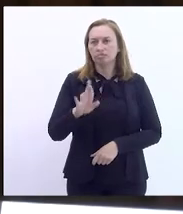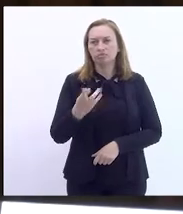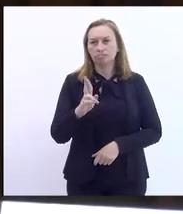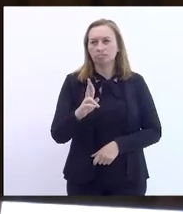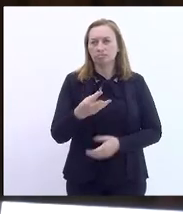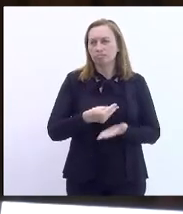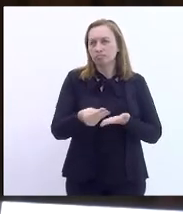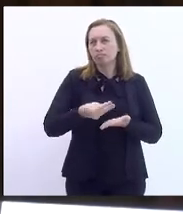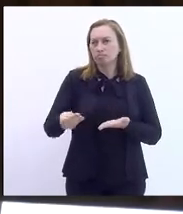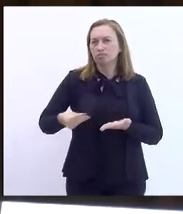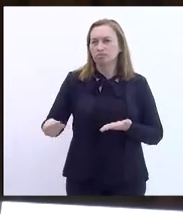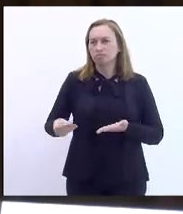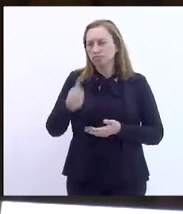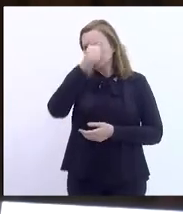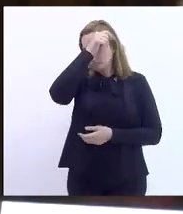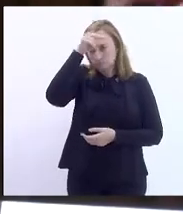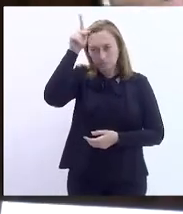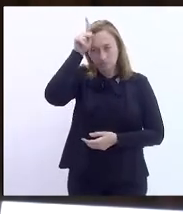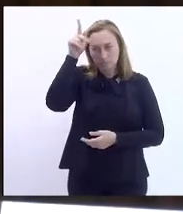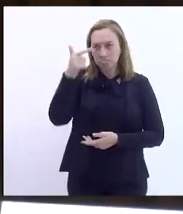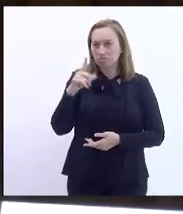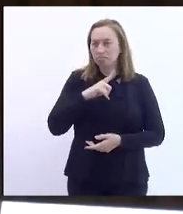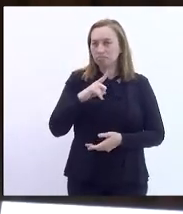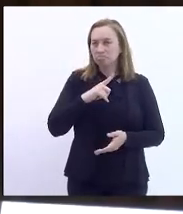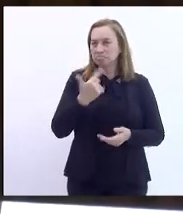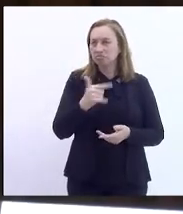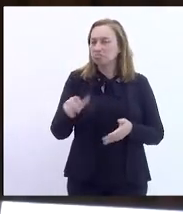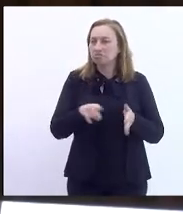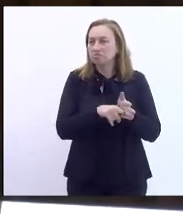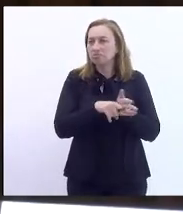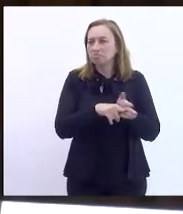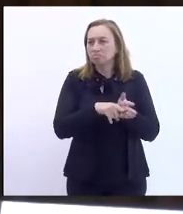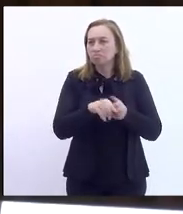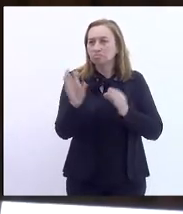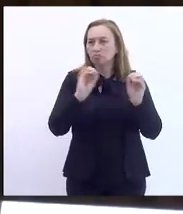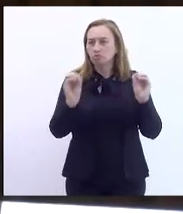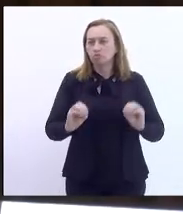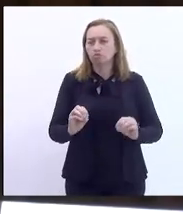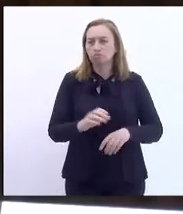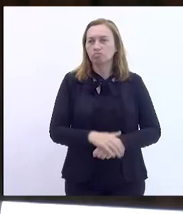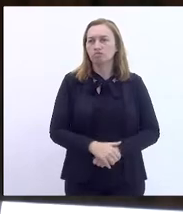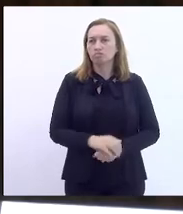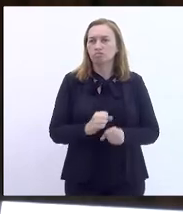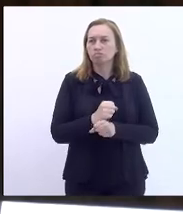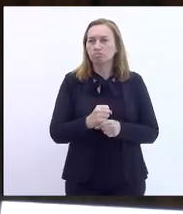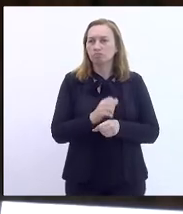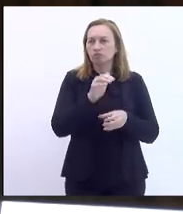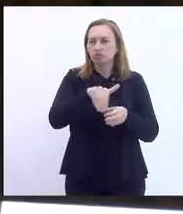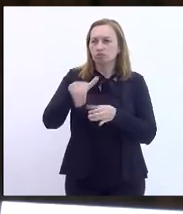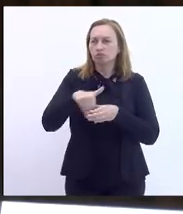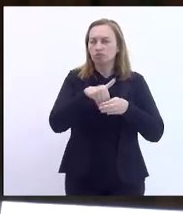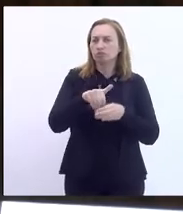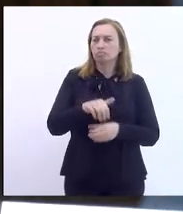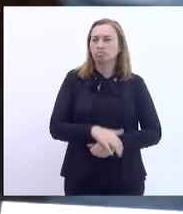para ele distribuir para prefeitura que ele dizem sem fiscalização e no ano eleitoral não